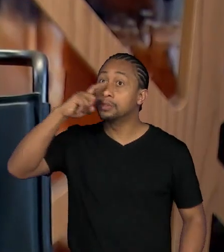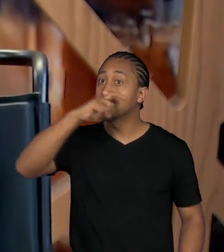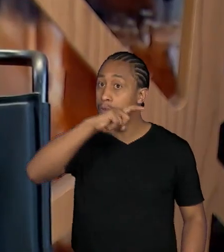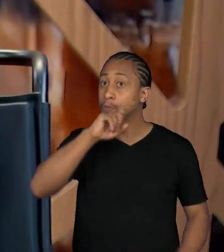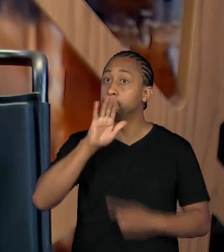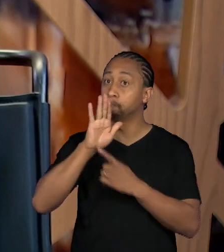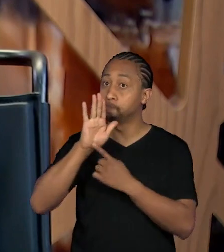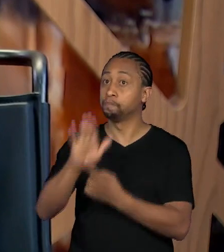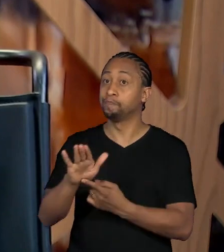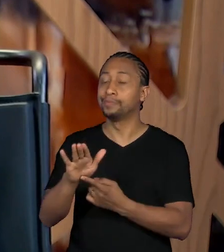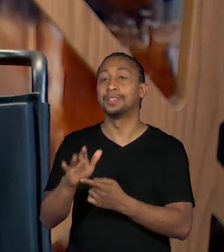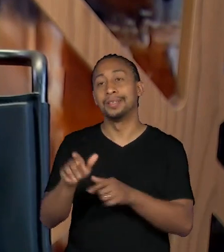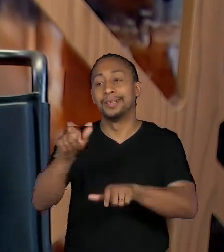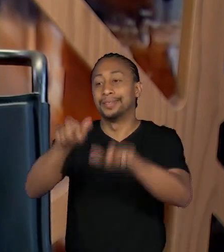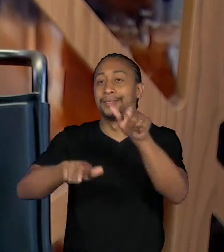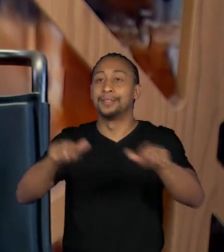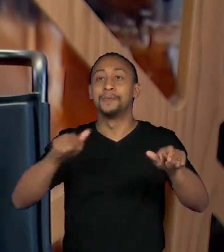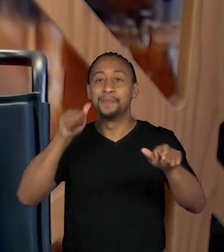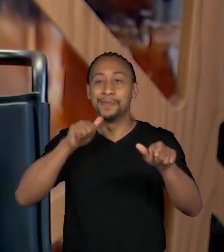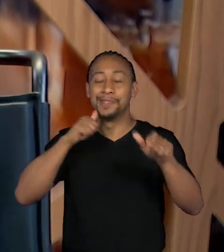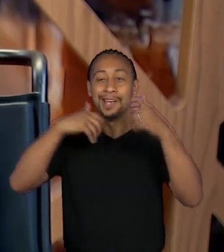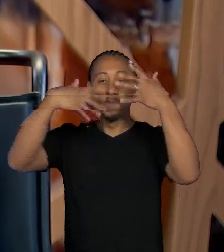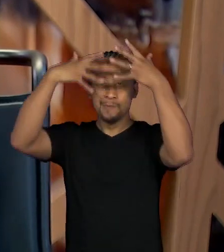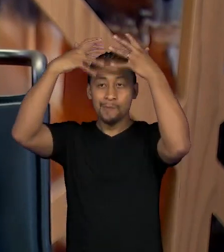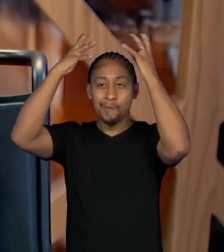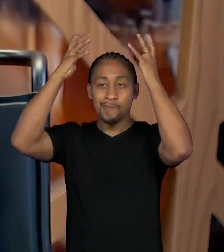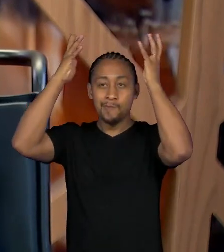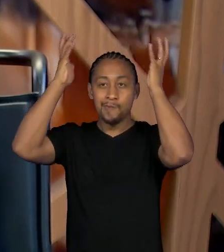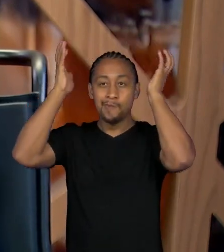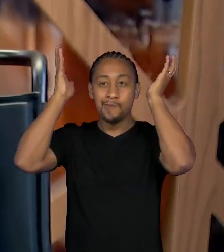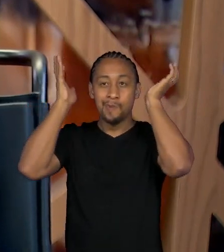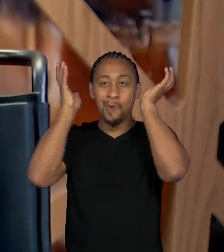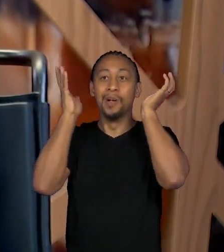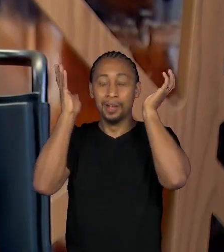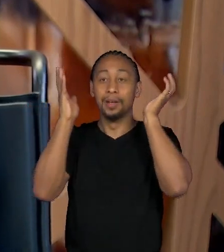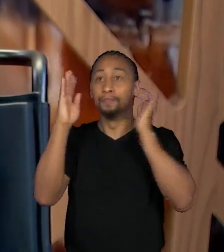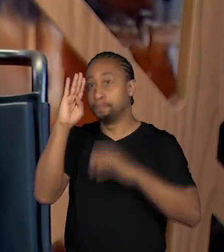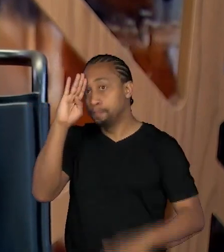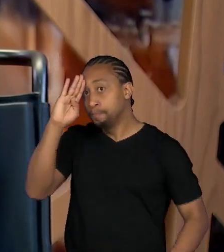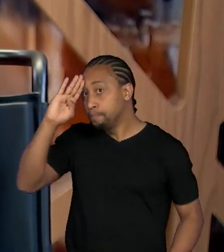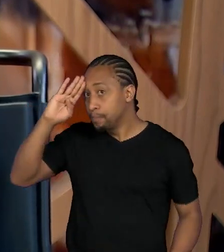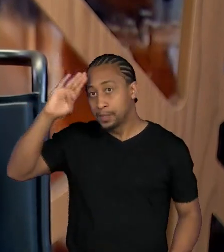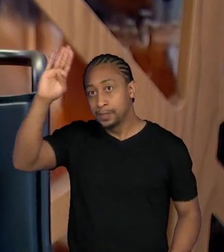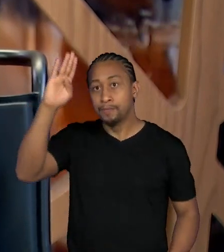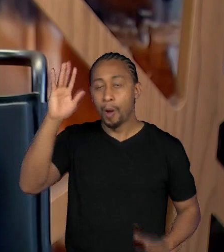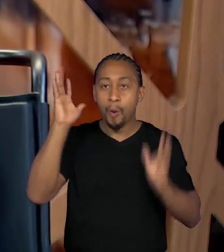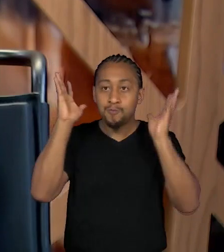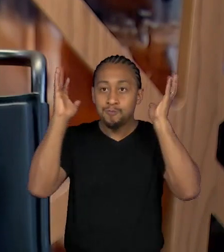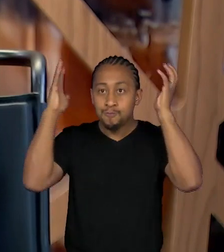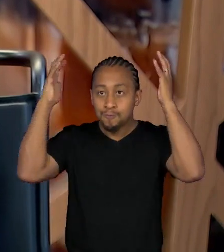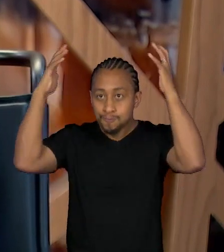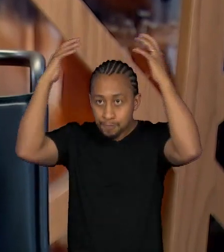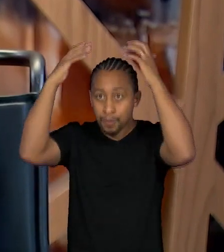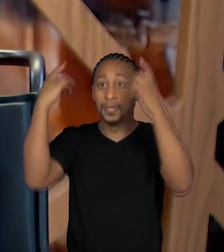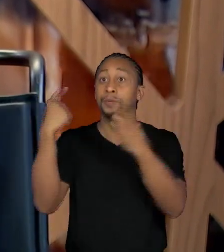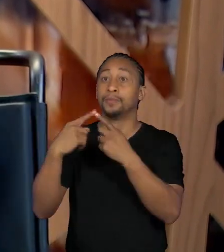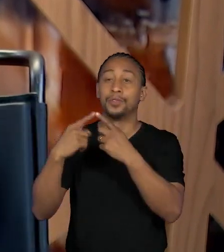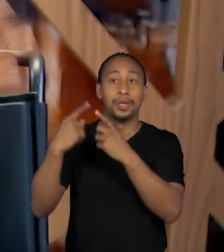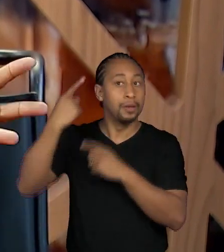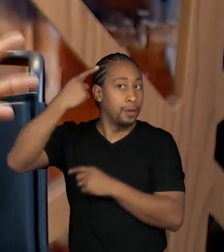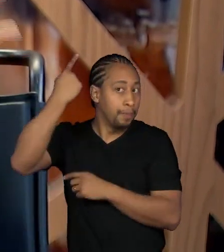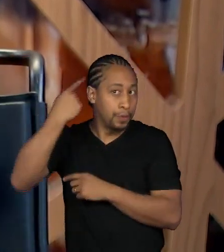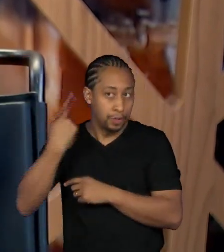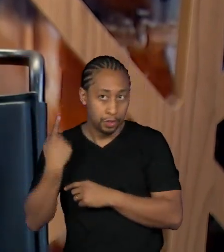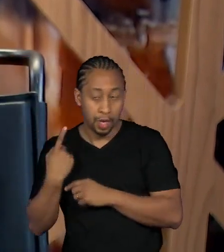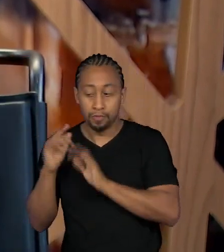dessa tendência de mulheres crespas, principalmente crespas, tá? Porque a gente precisa entender que o cabelo cacheado é uma